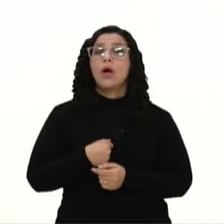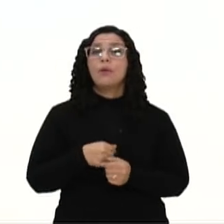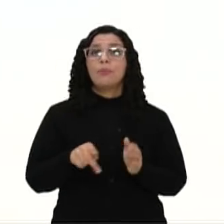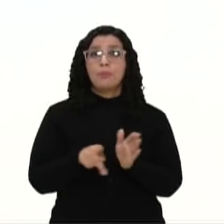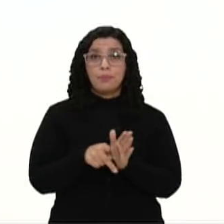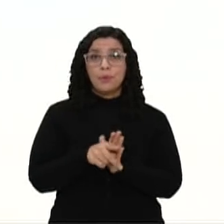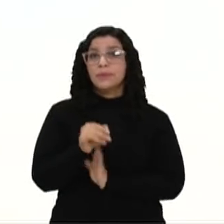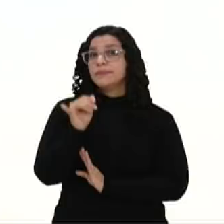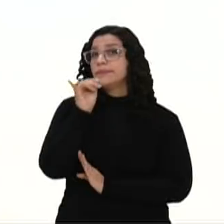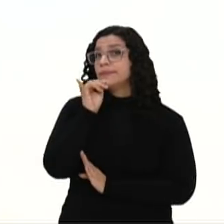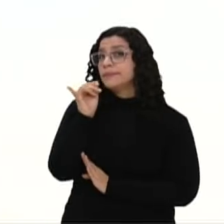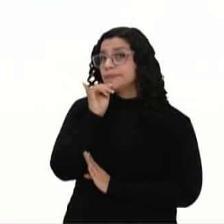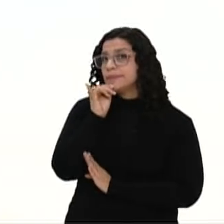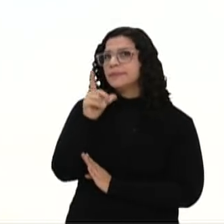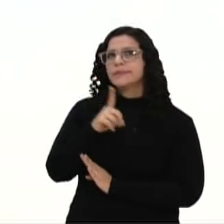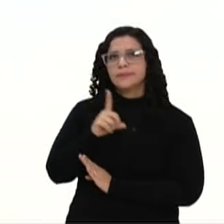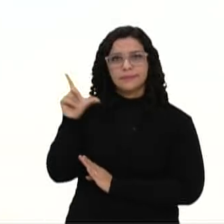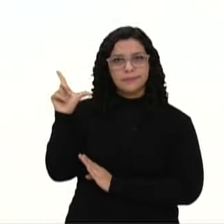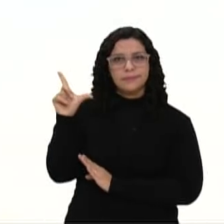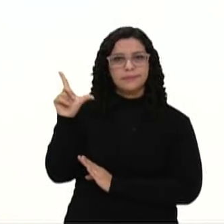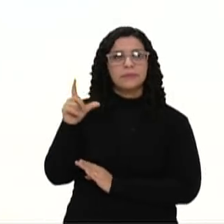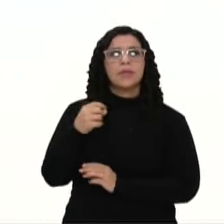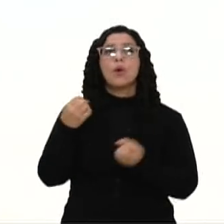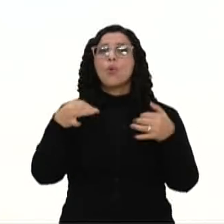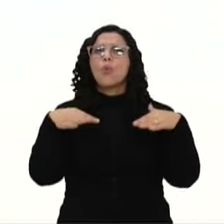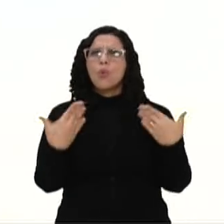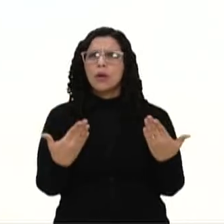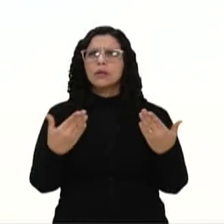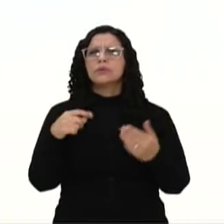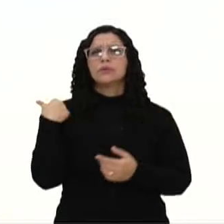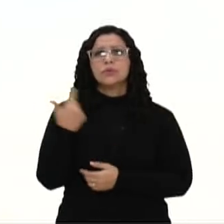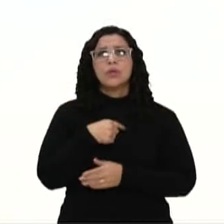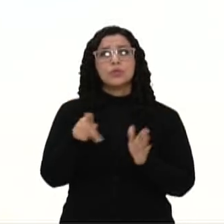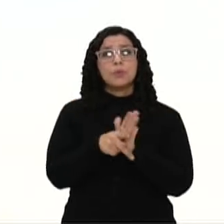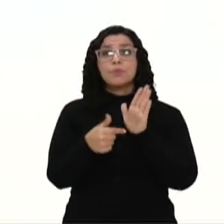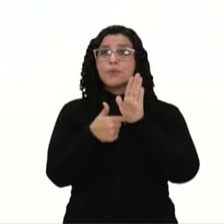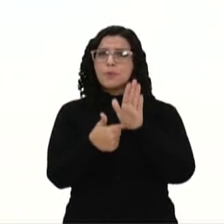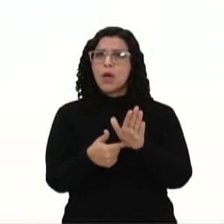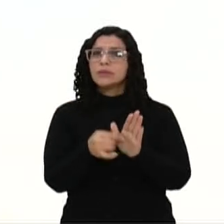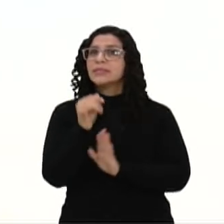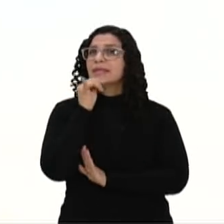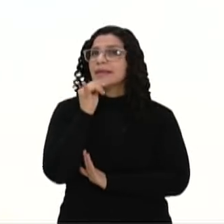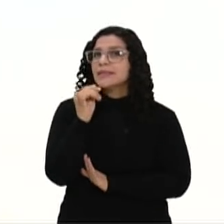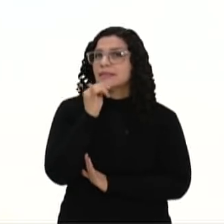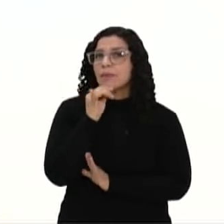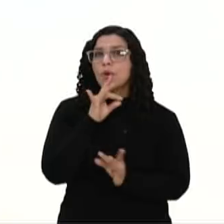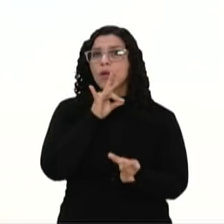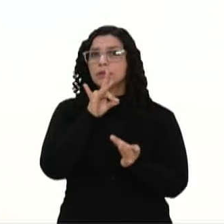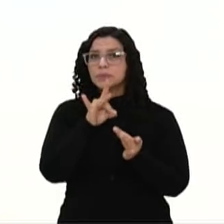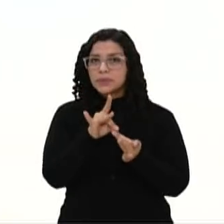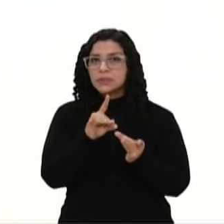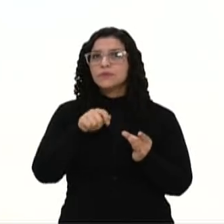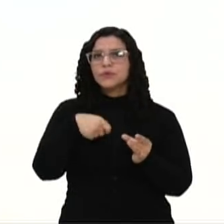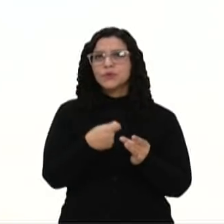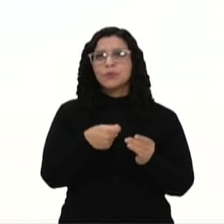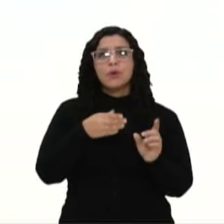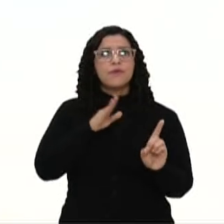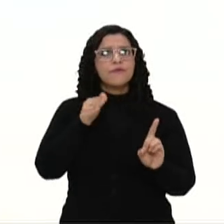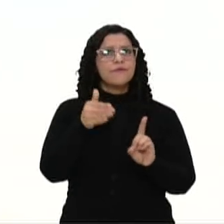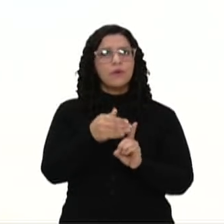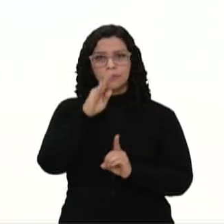Argumentos podem ser de exemplificação. Quando que ele é? Quando ele apresenta um exemplo específico como